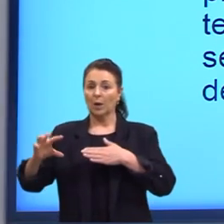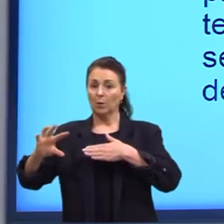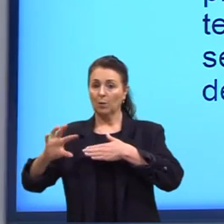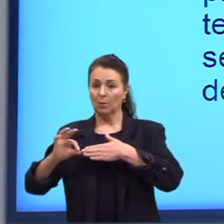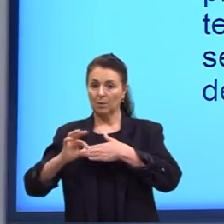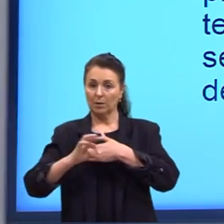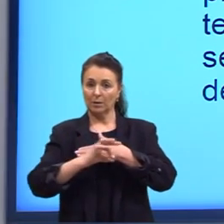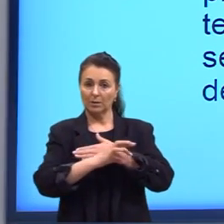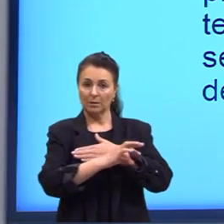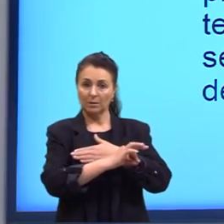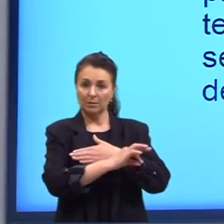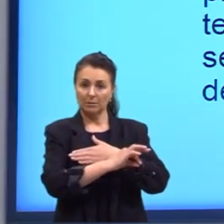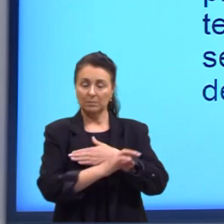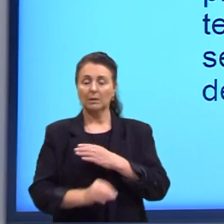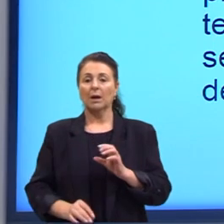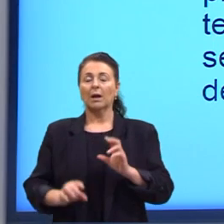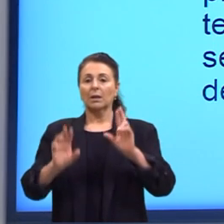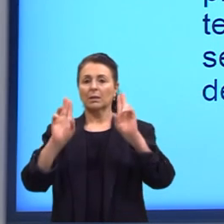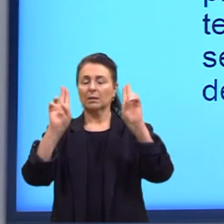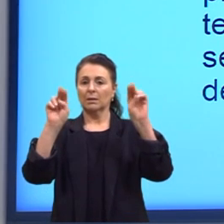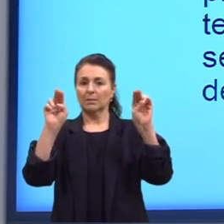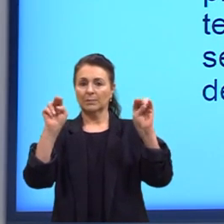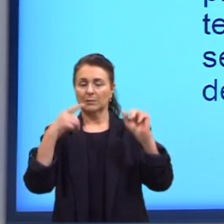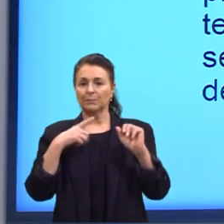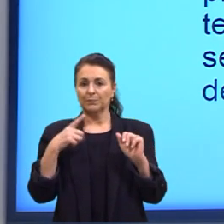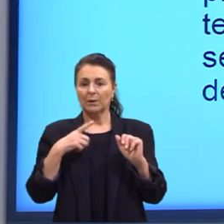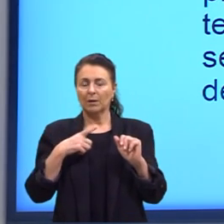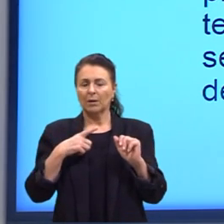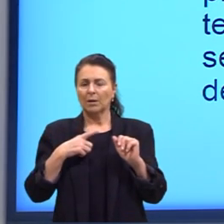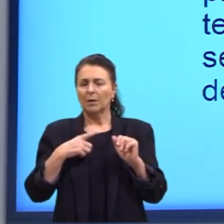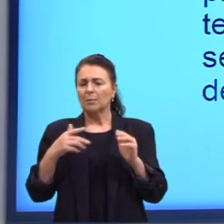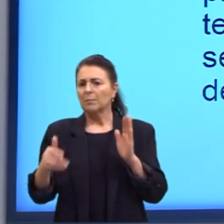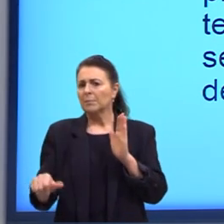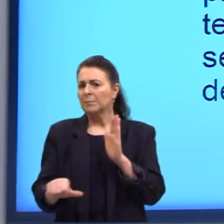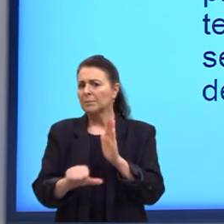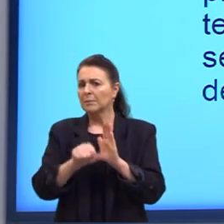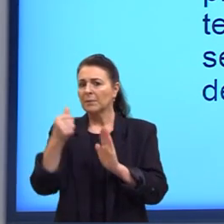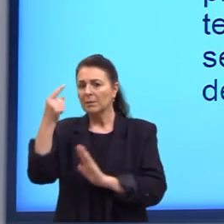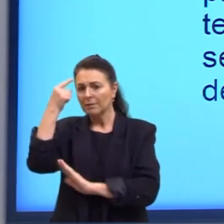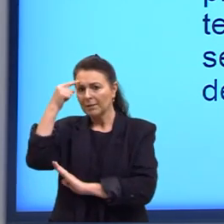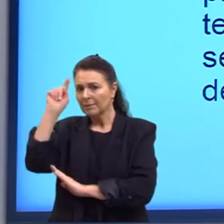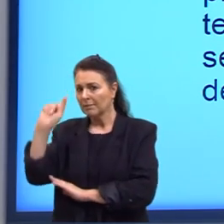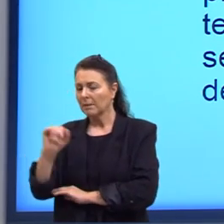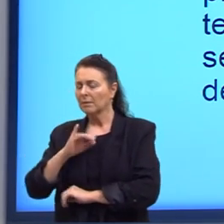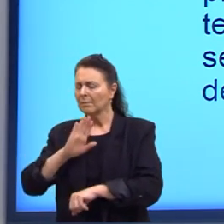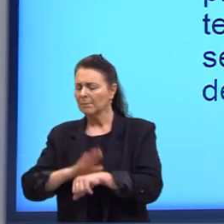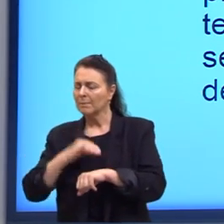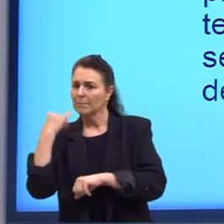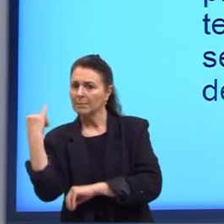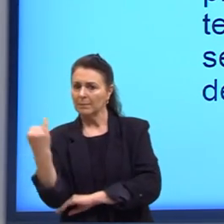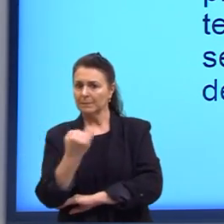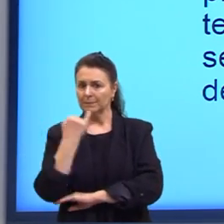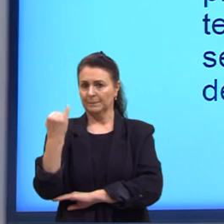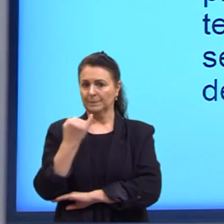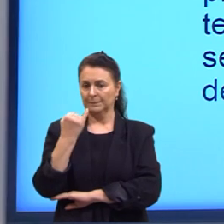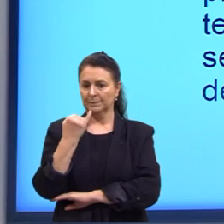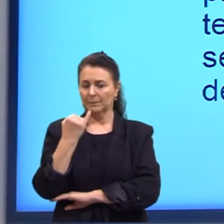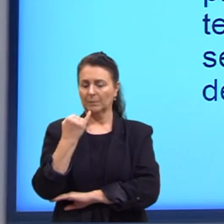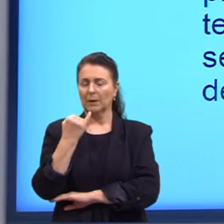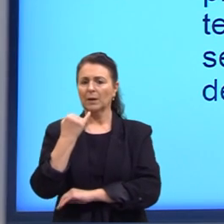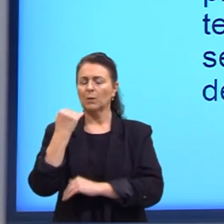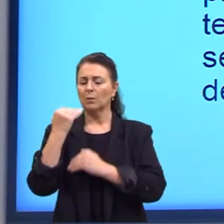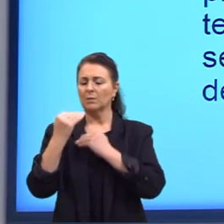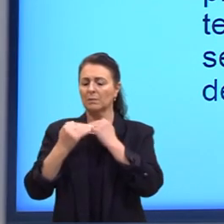que privilegia apenas ideias que sejam relevantes para o bom